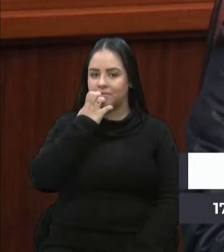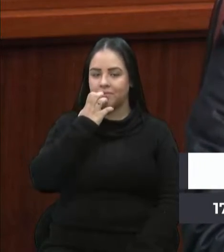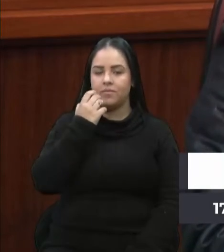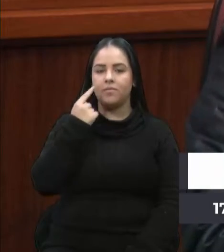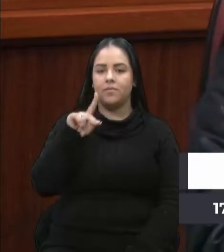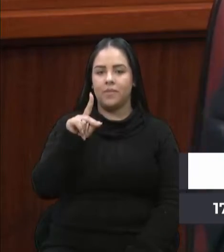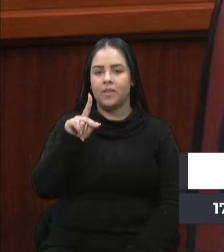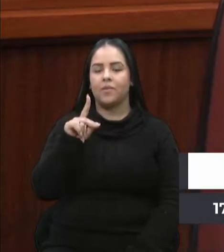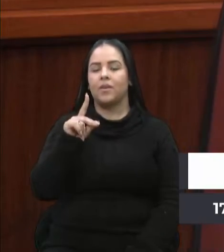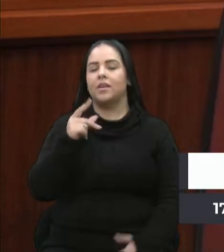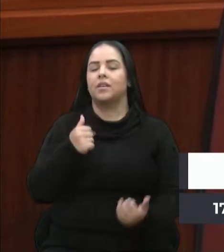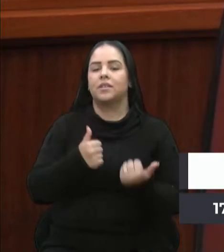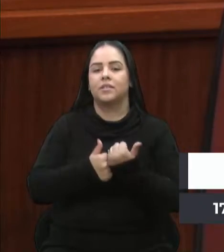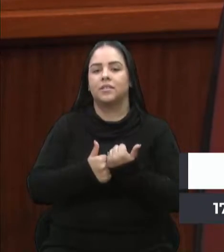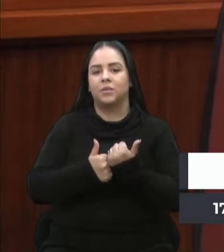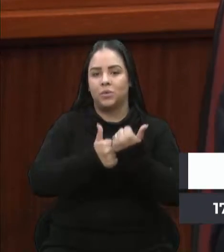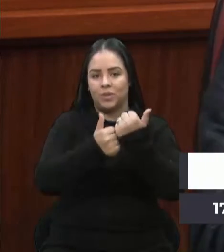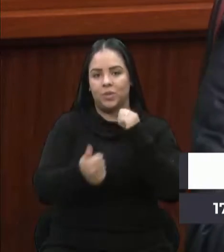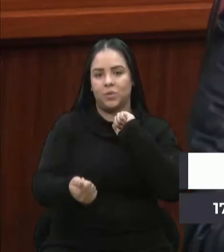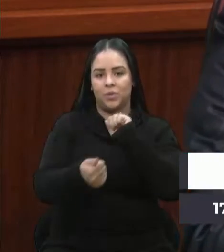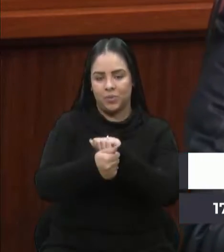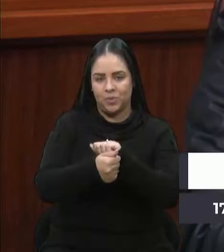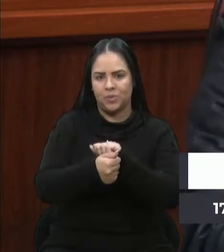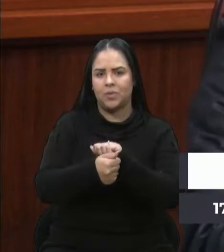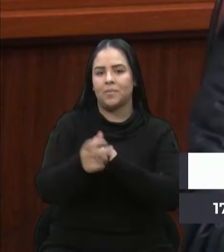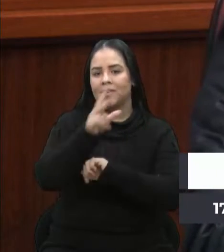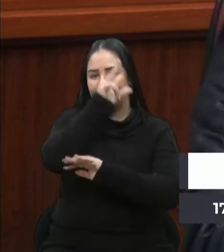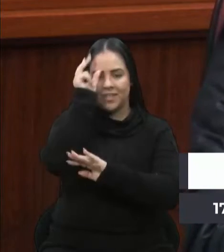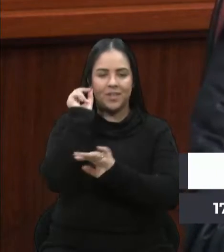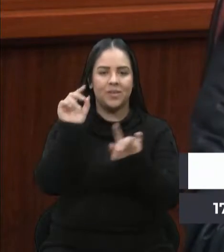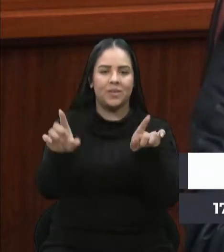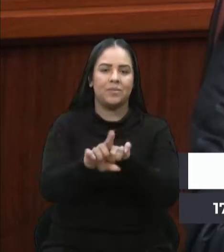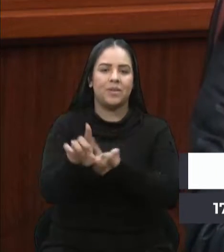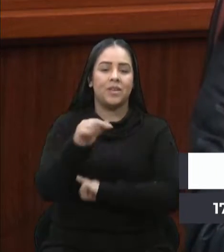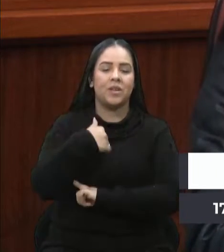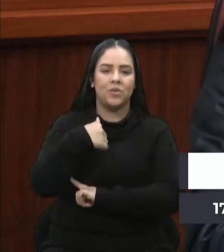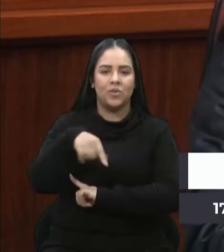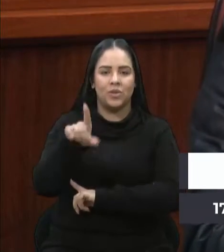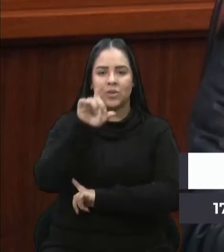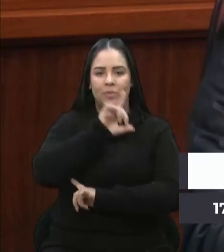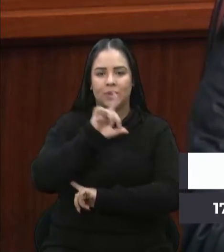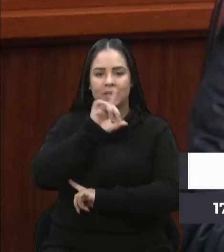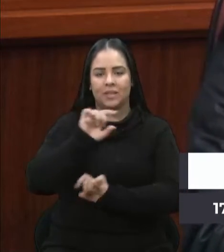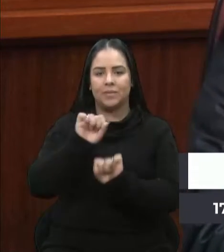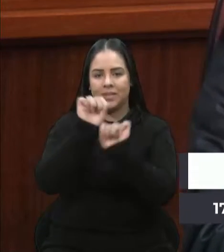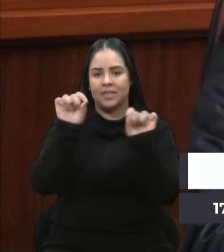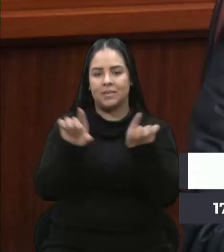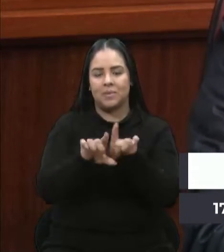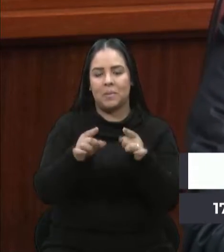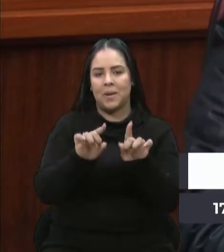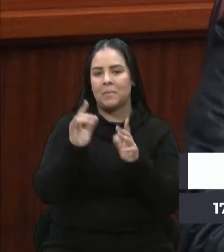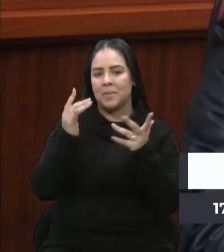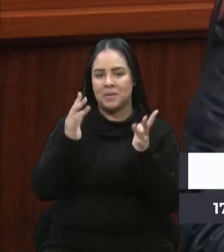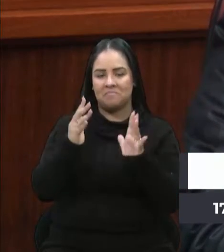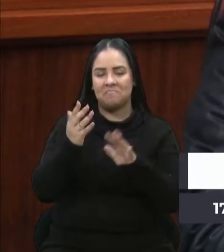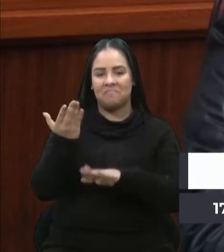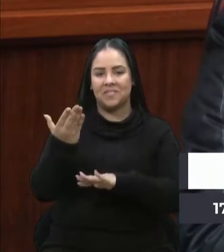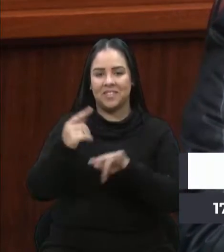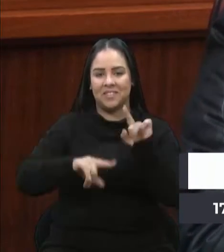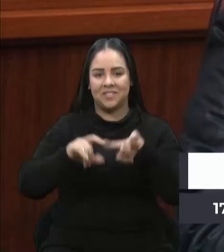Itamar desde cedo Prefeito celular Presidente também navegadores terminar sábado a minha também né mas parabéns aí